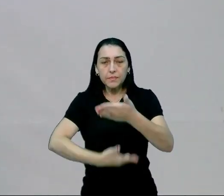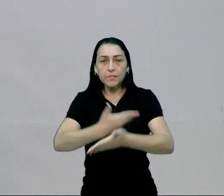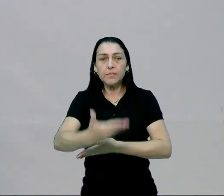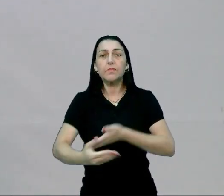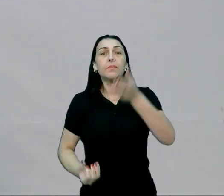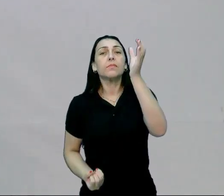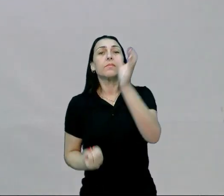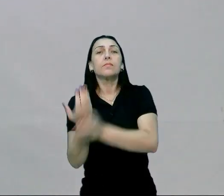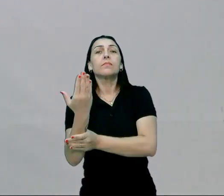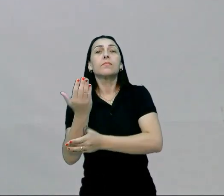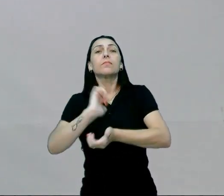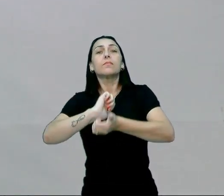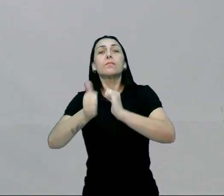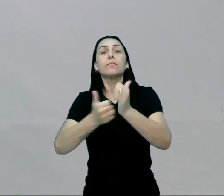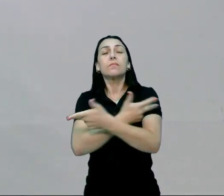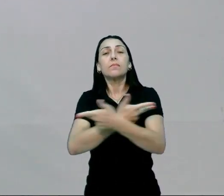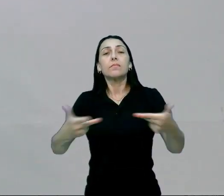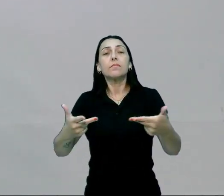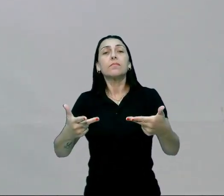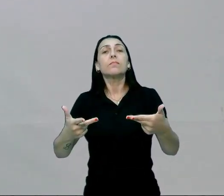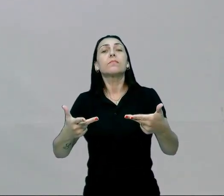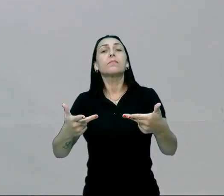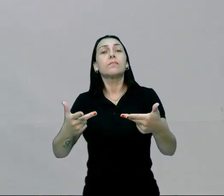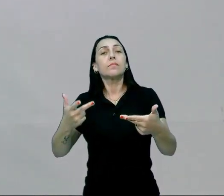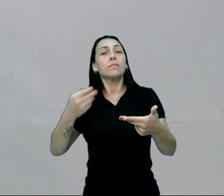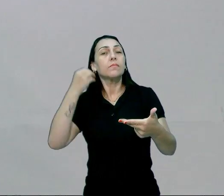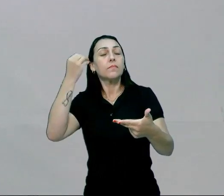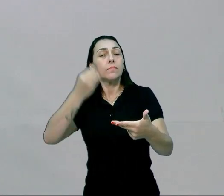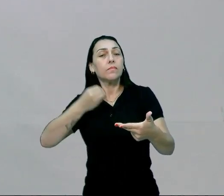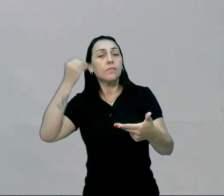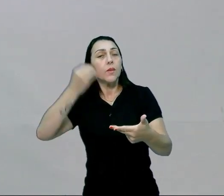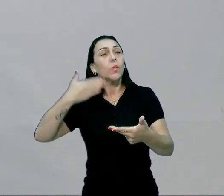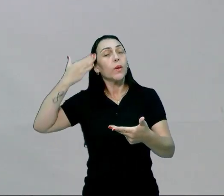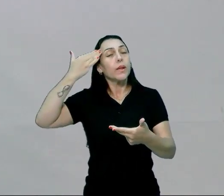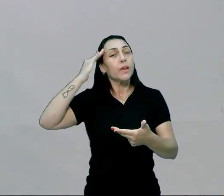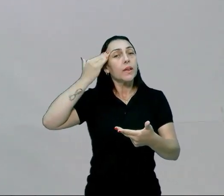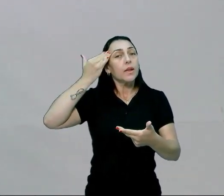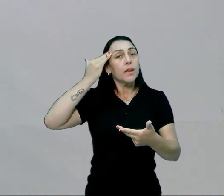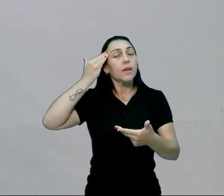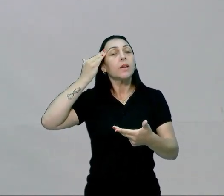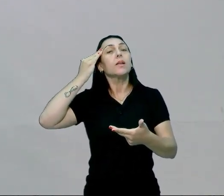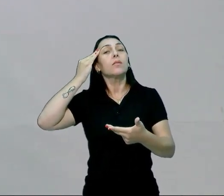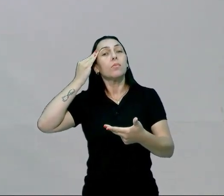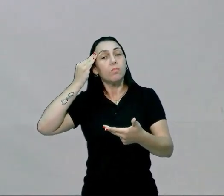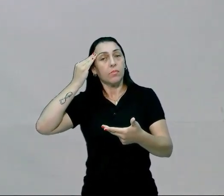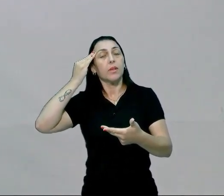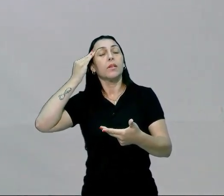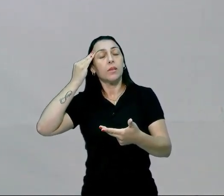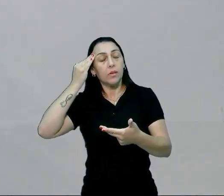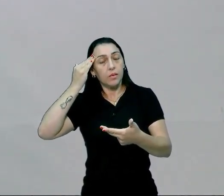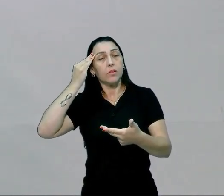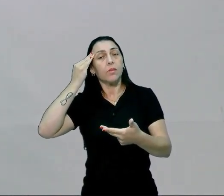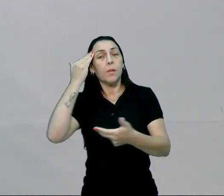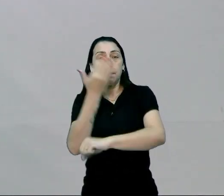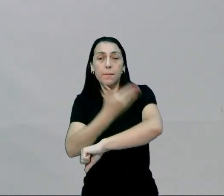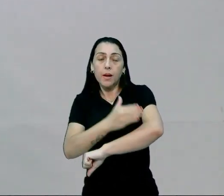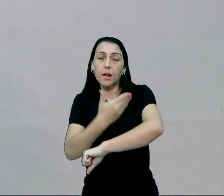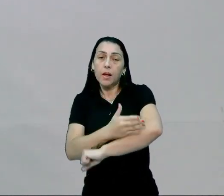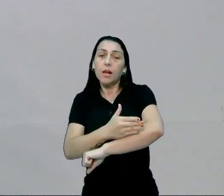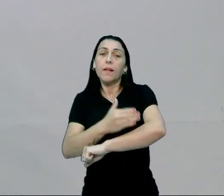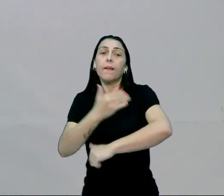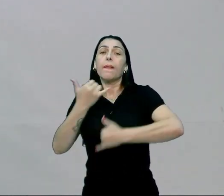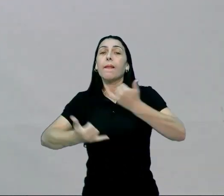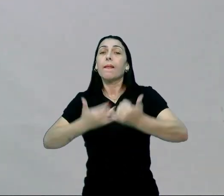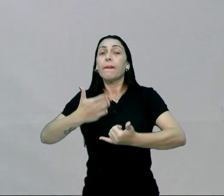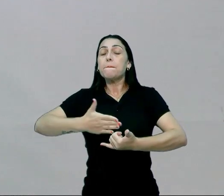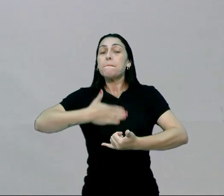ao surgimento do esporte, a gente vai nesse segmento da compreensão da sua logística, da sua aplicabilidade. Prática de lazer, prática